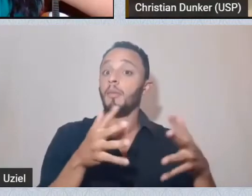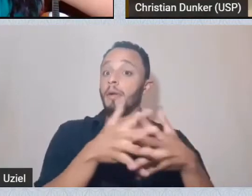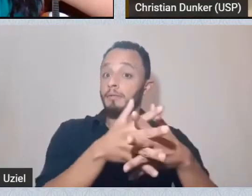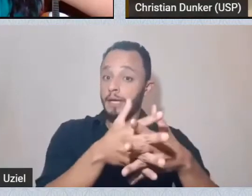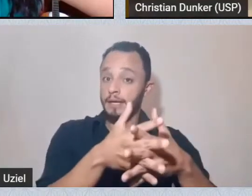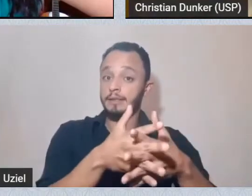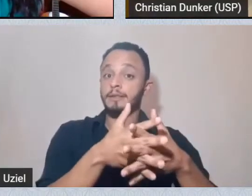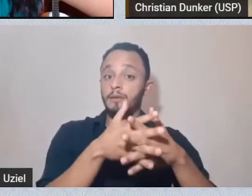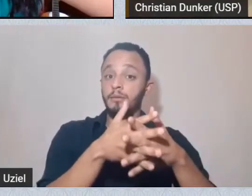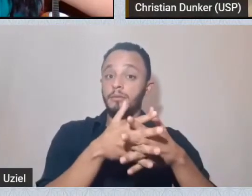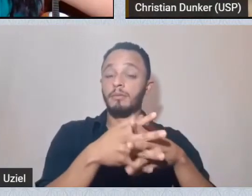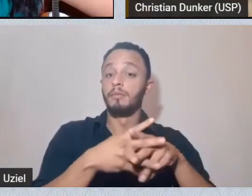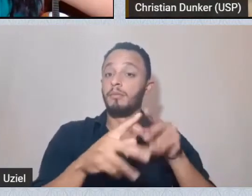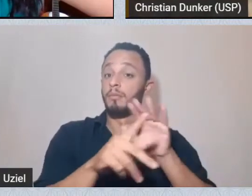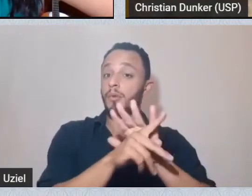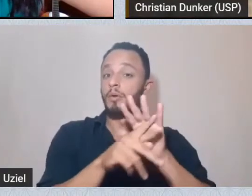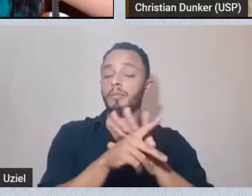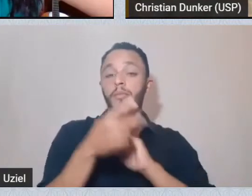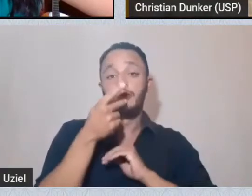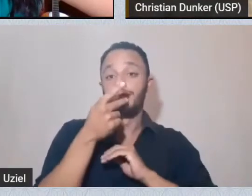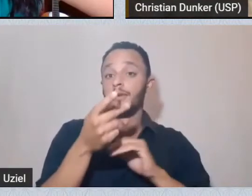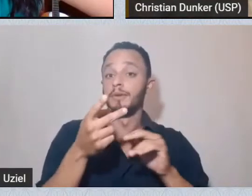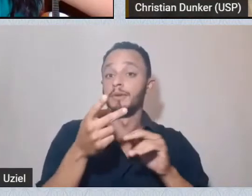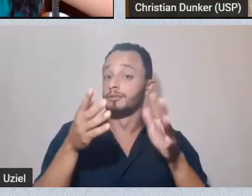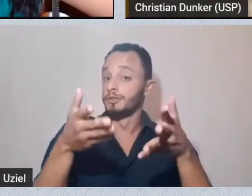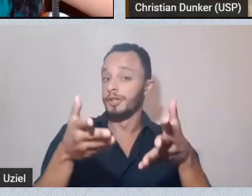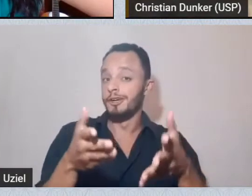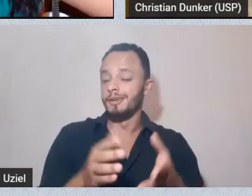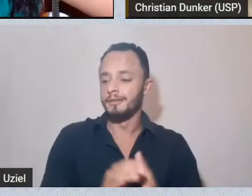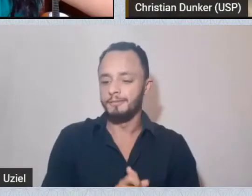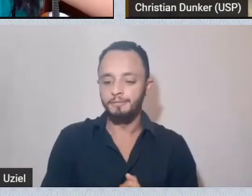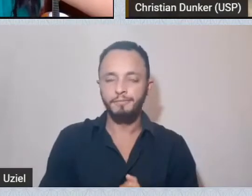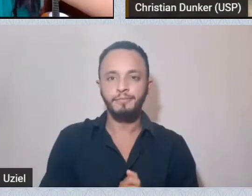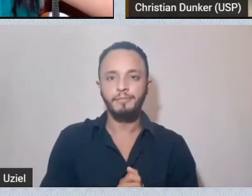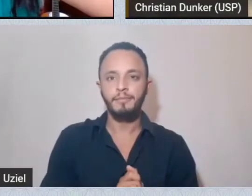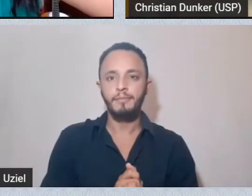né? Já falamos sobre isso, habilidade.